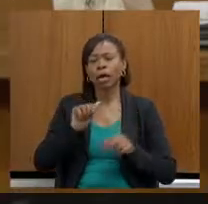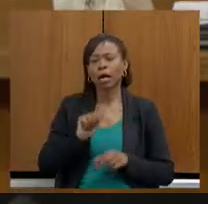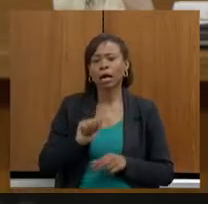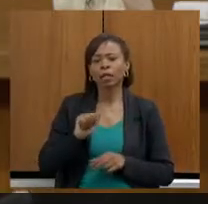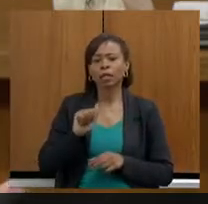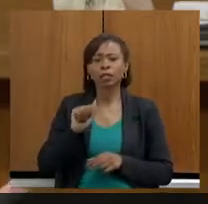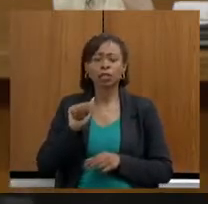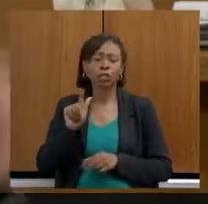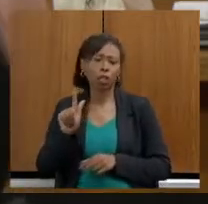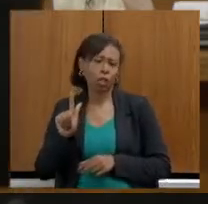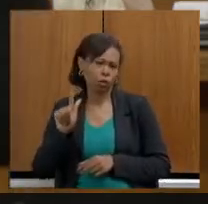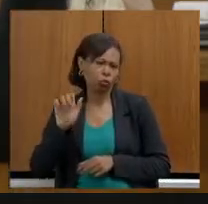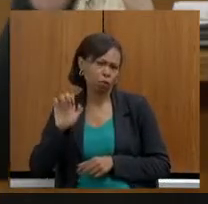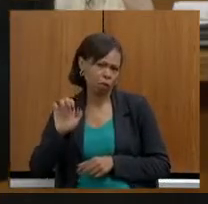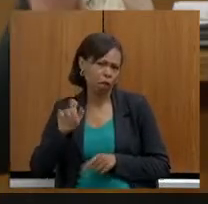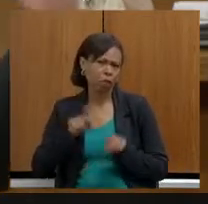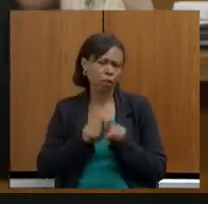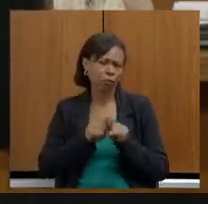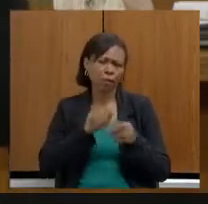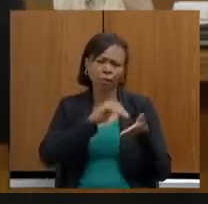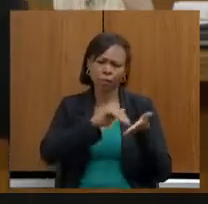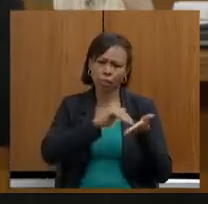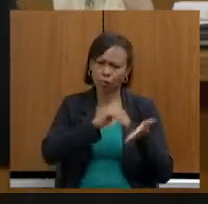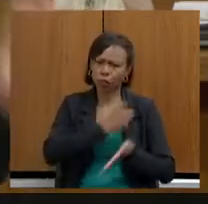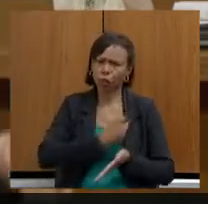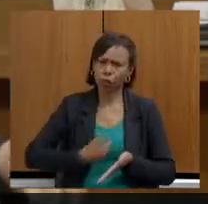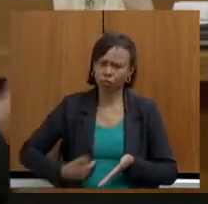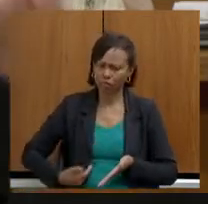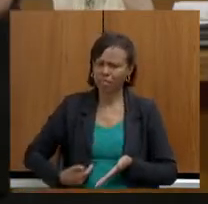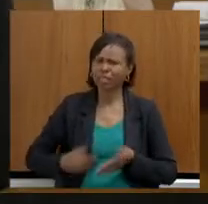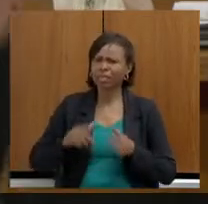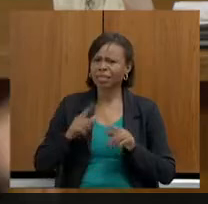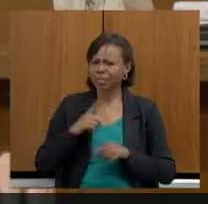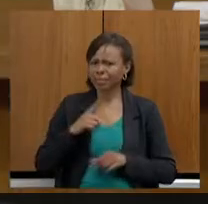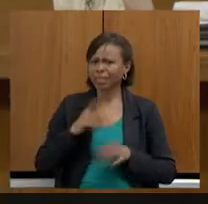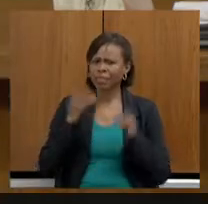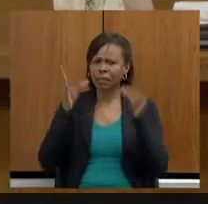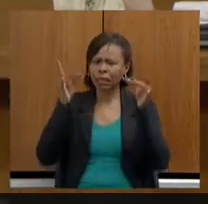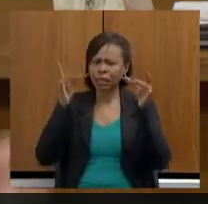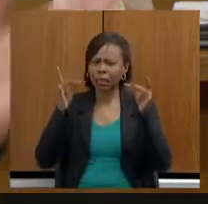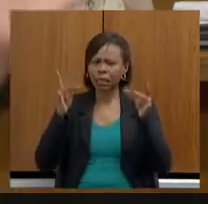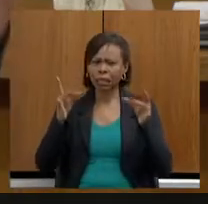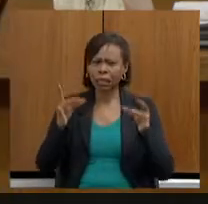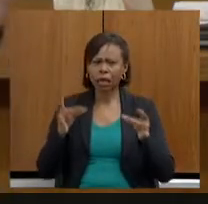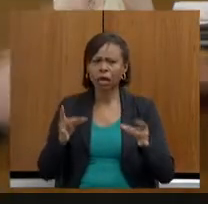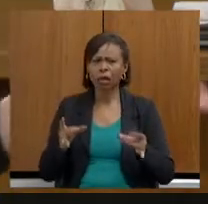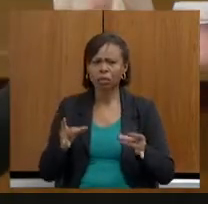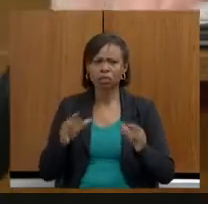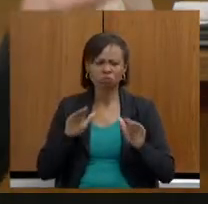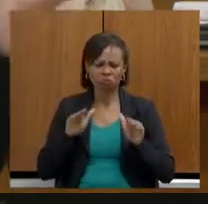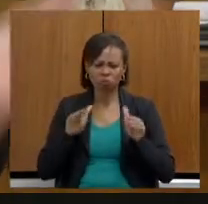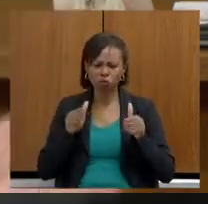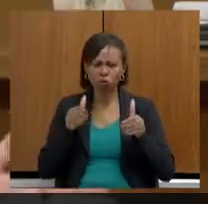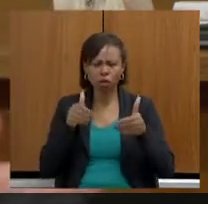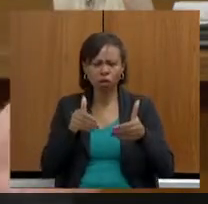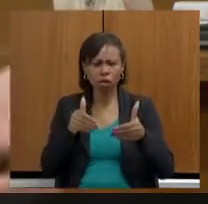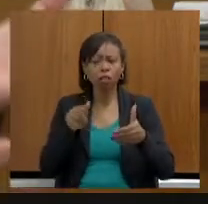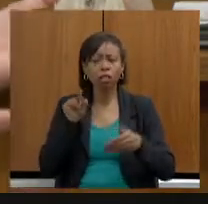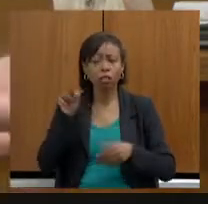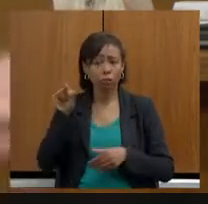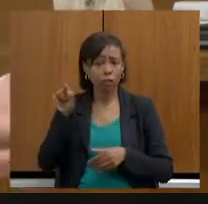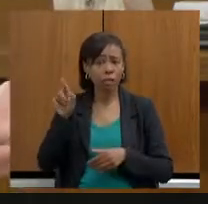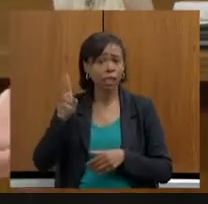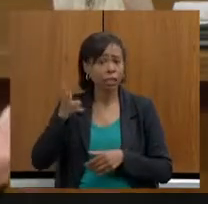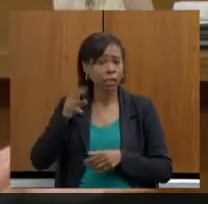a secretaria de governo em temas muito cujo detalhe é muito específico e sempre e você traz a visão